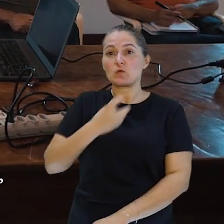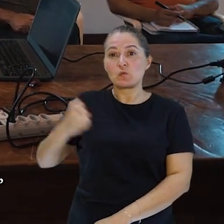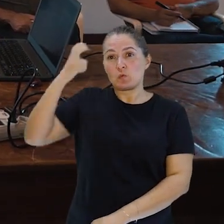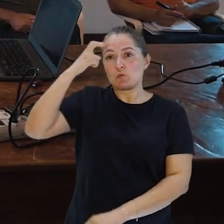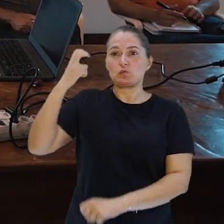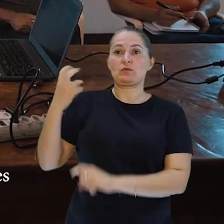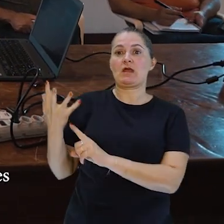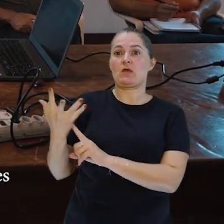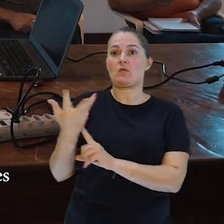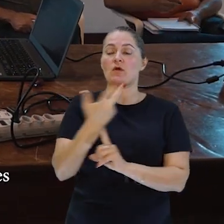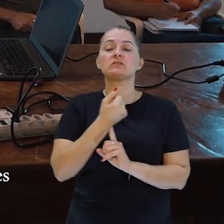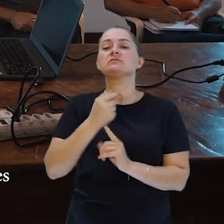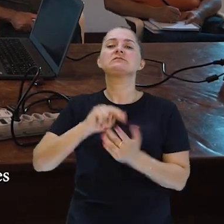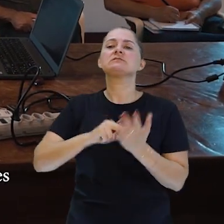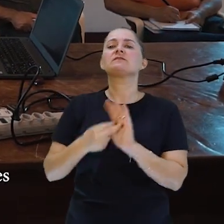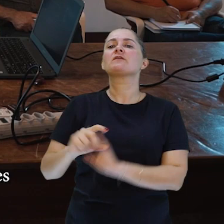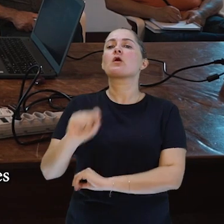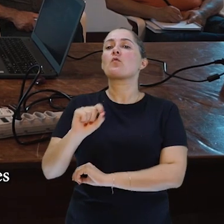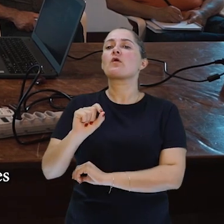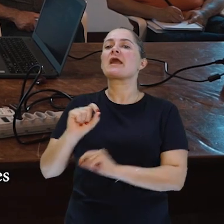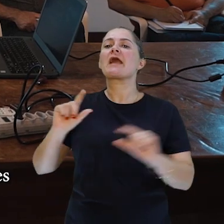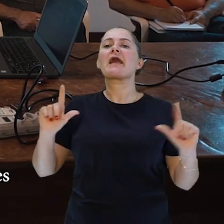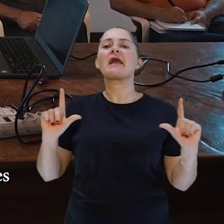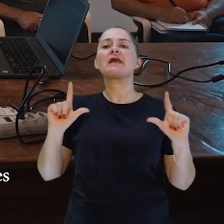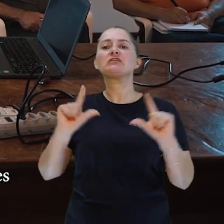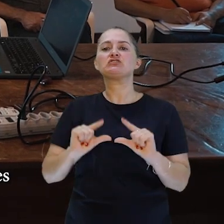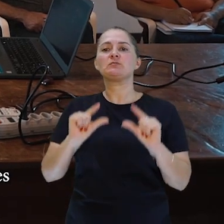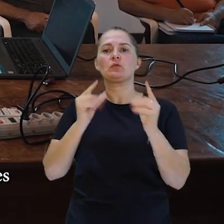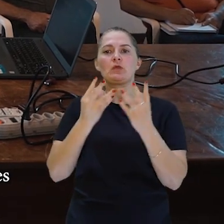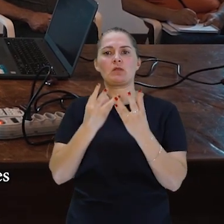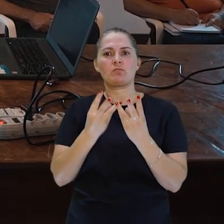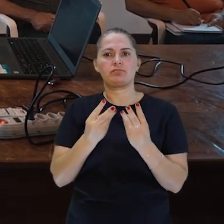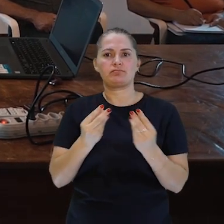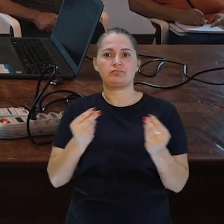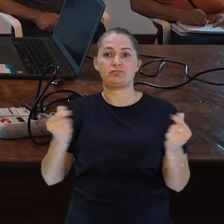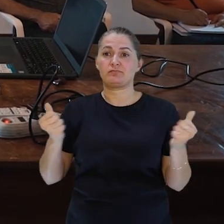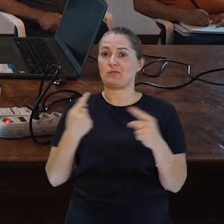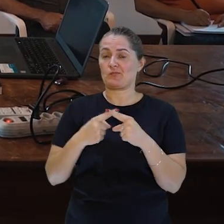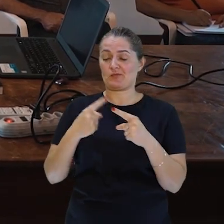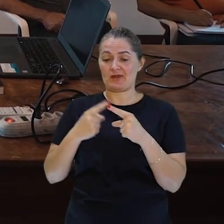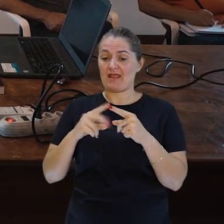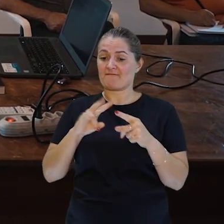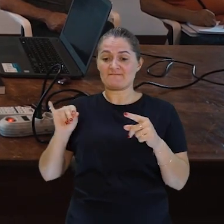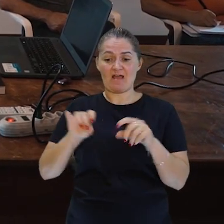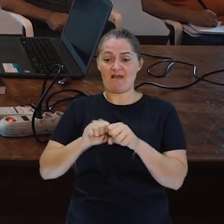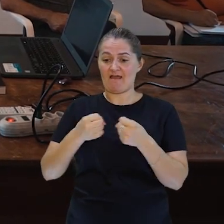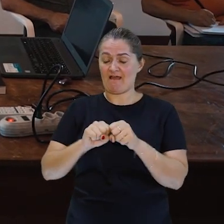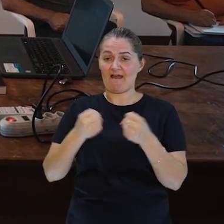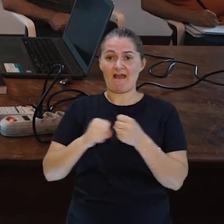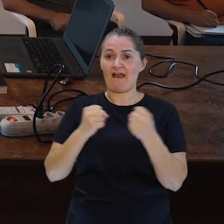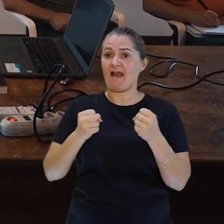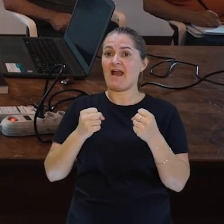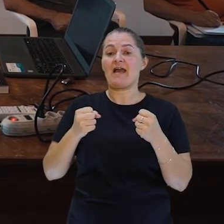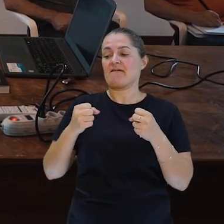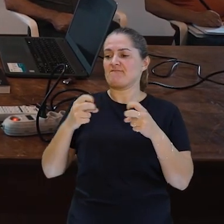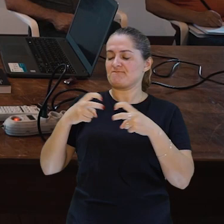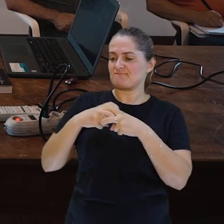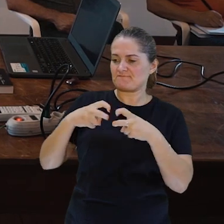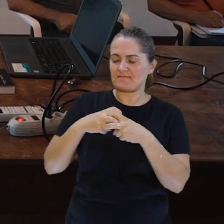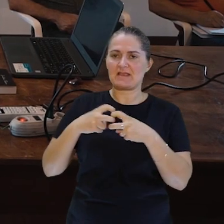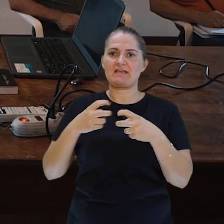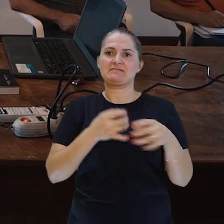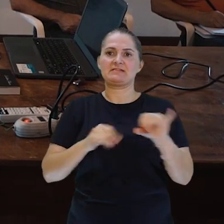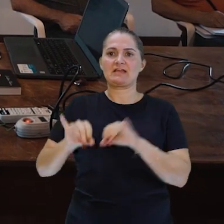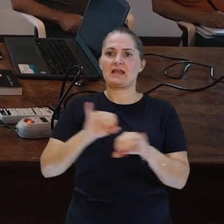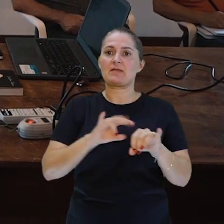artístico, enfim, para impedir ou minimizar aqueles fatores que são responsáveis pela degradação física, química, né, e que